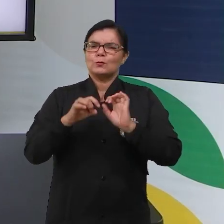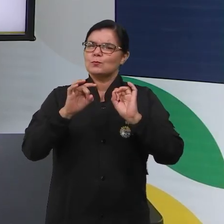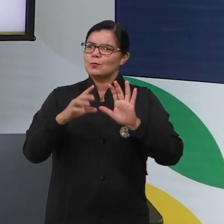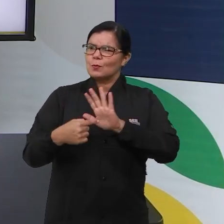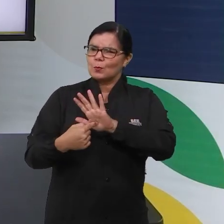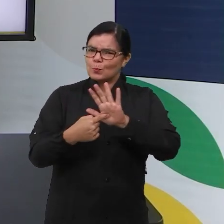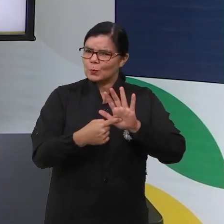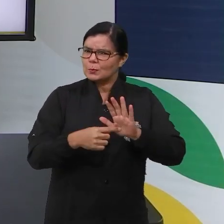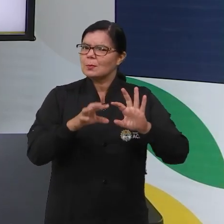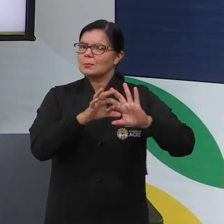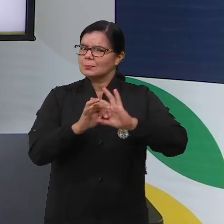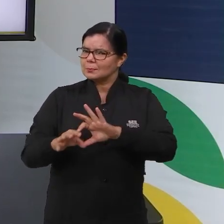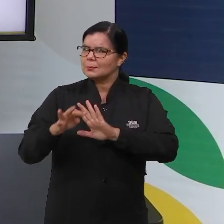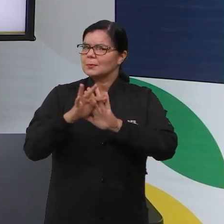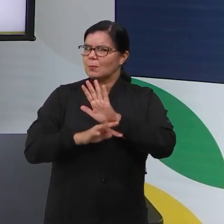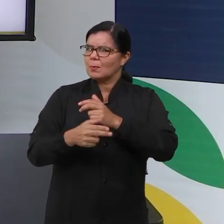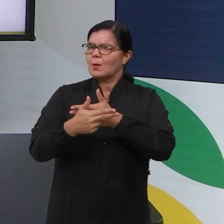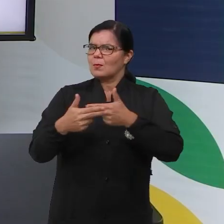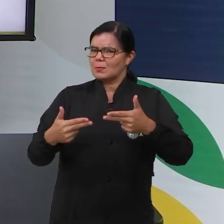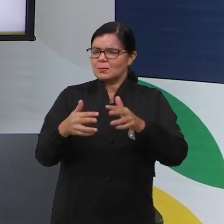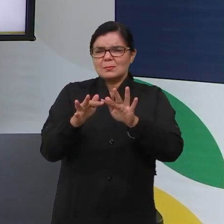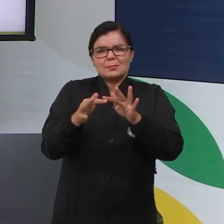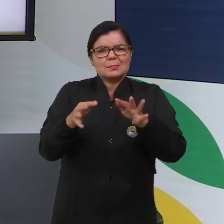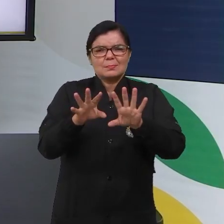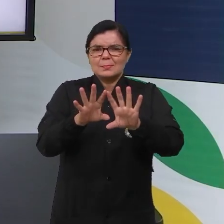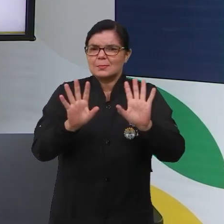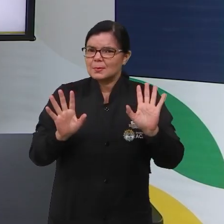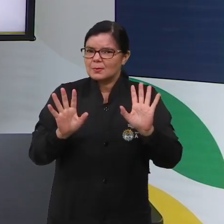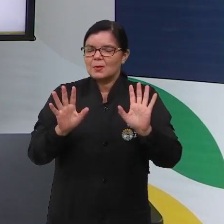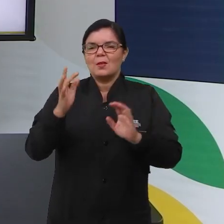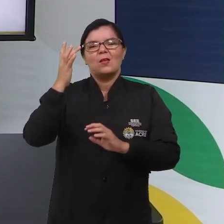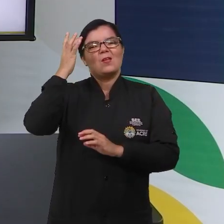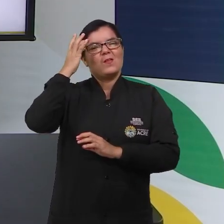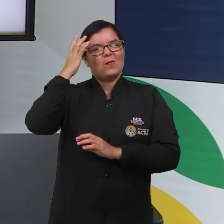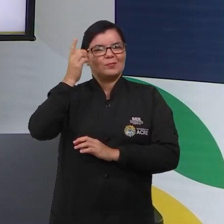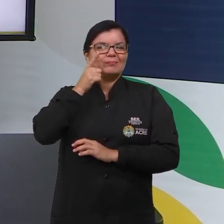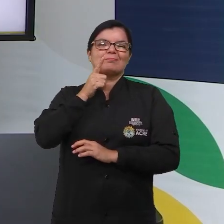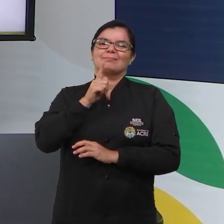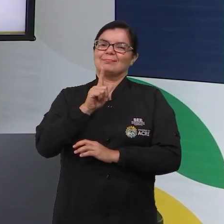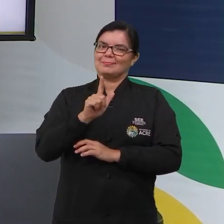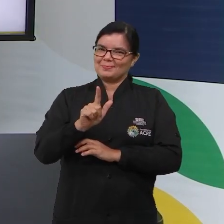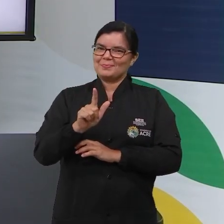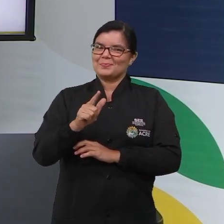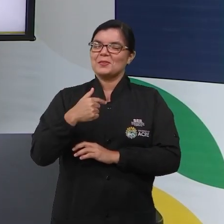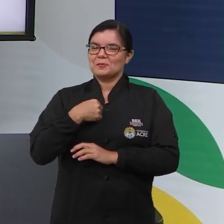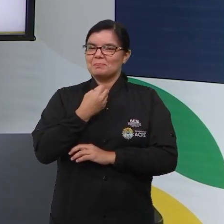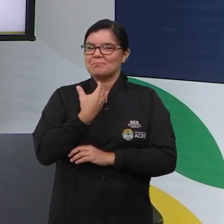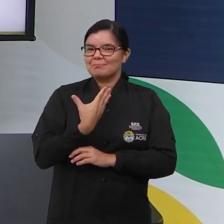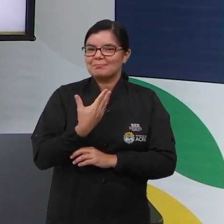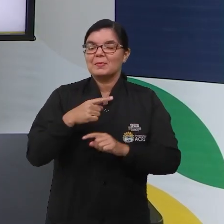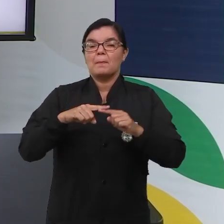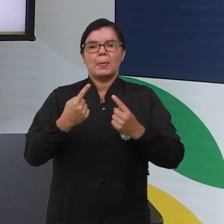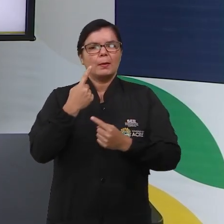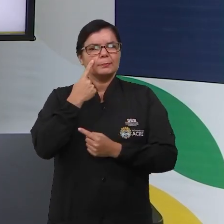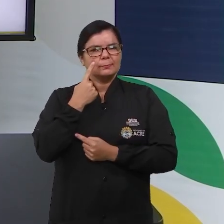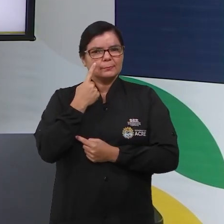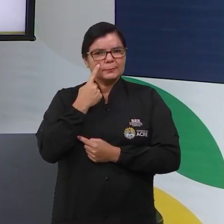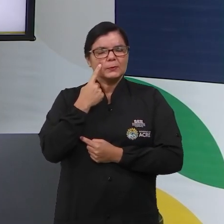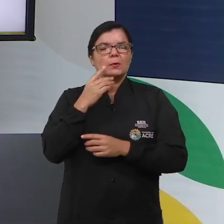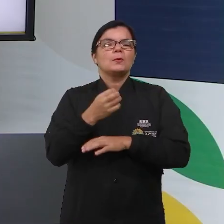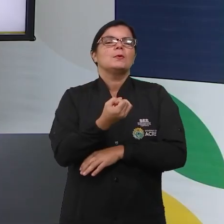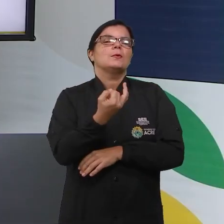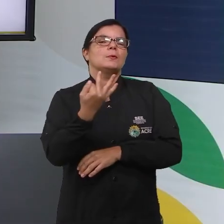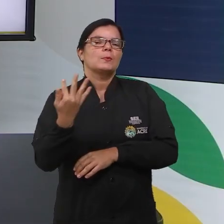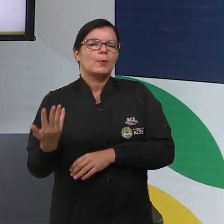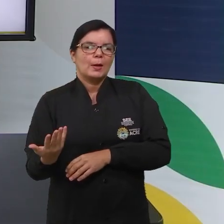mostrar coesão textual? Uma coisa simples dessa eu acho que eu consigo, eu sou muito bom. Agora vamos ver quais